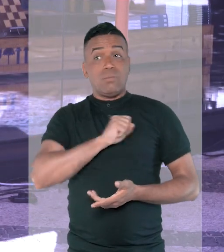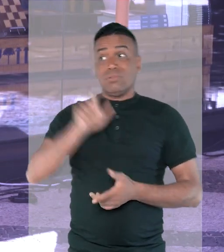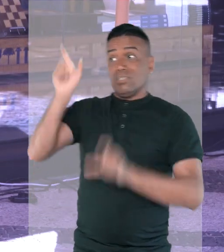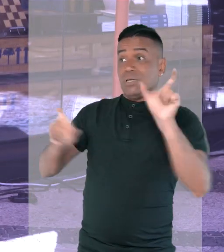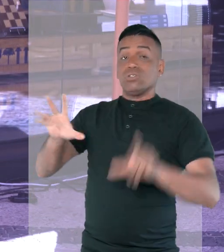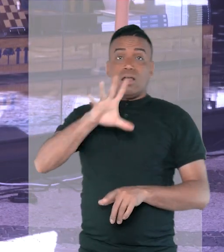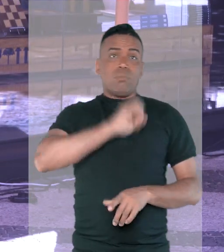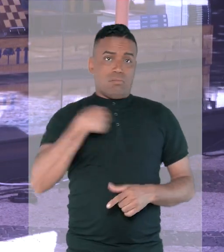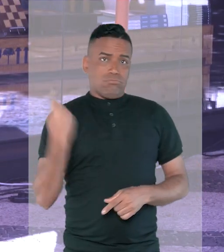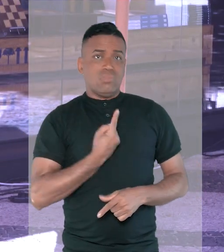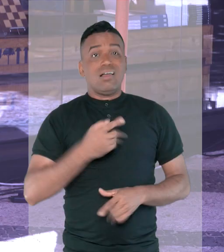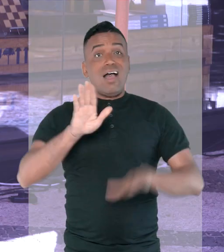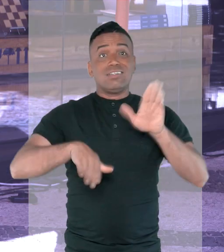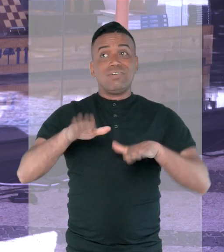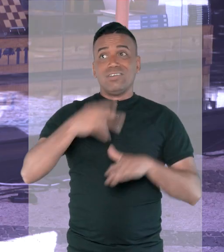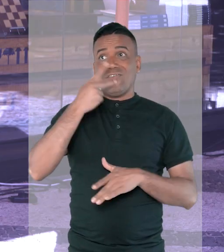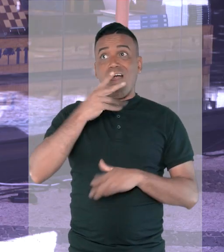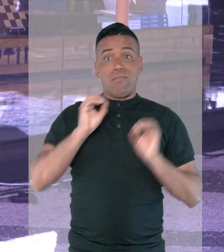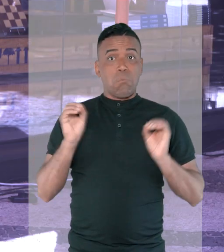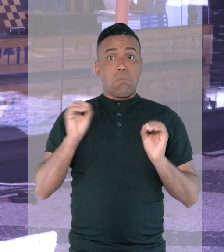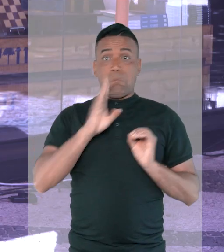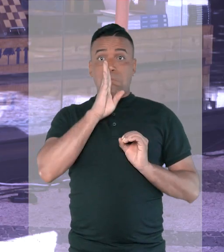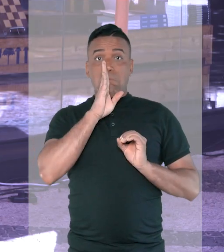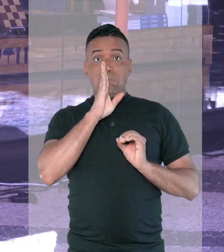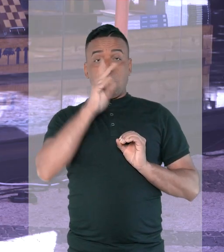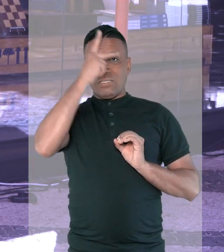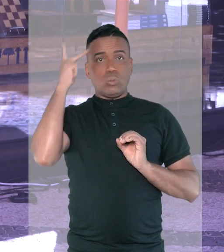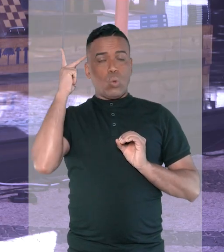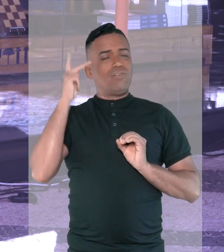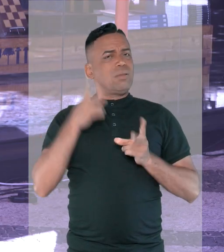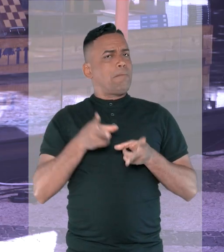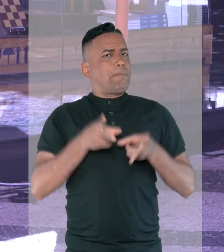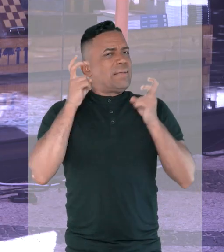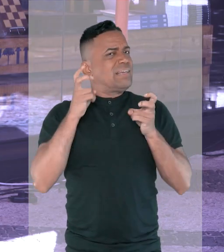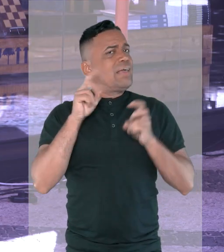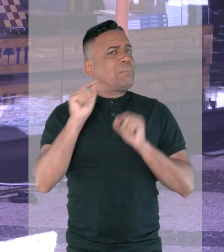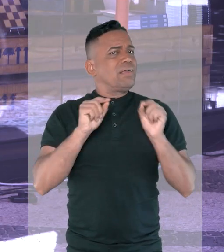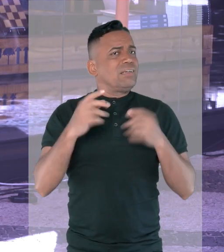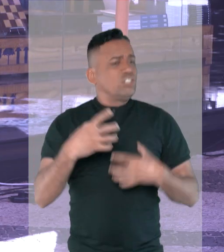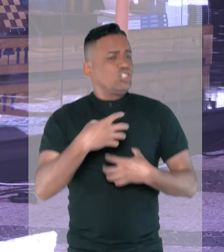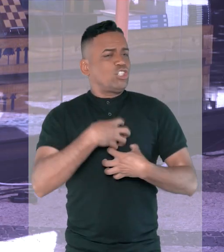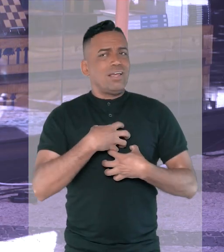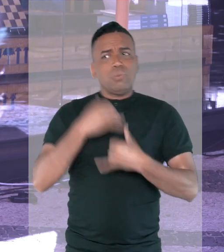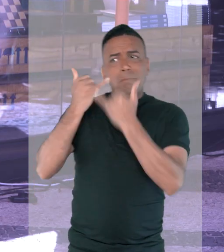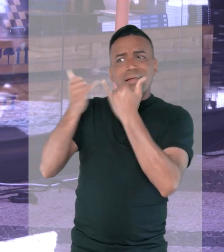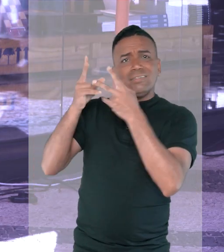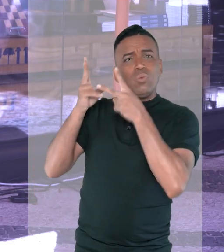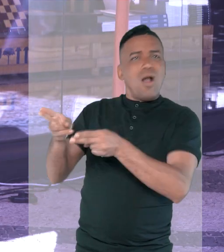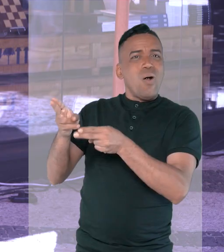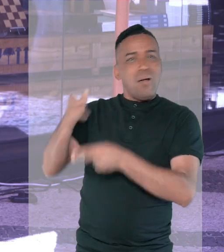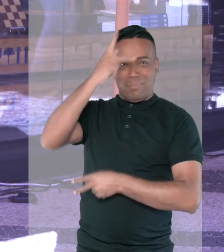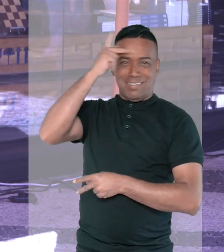amam. Quantas vezes, mesmo que a gente não fale sobre alguém, a gente se percebe tendo